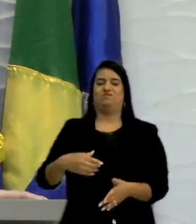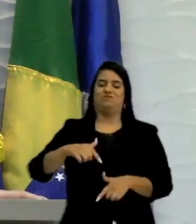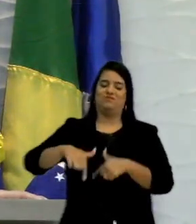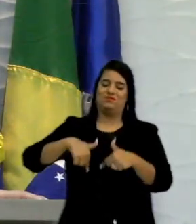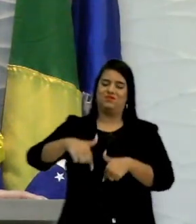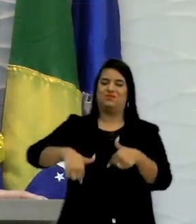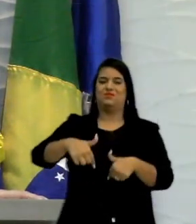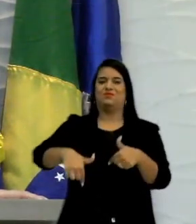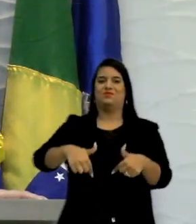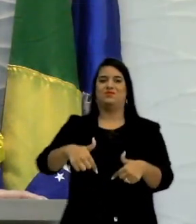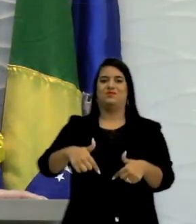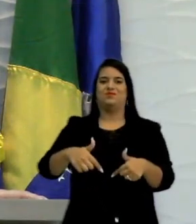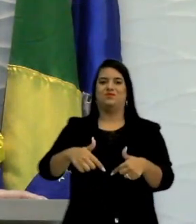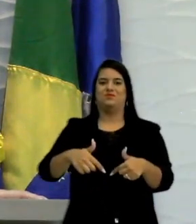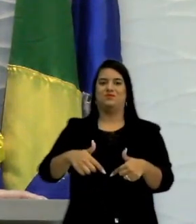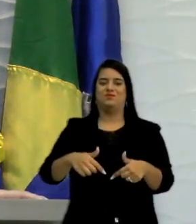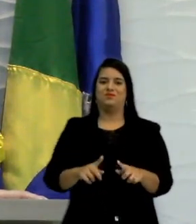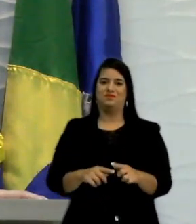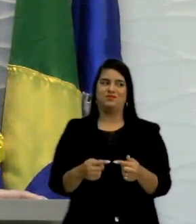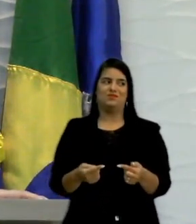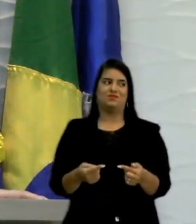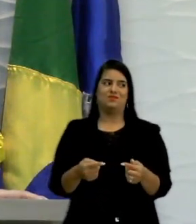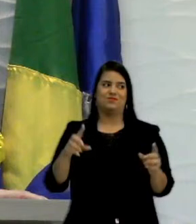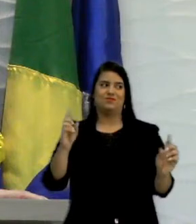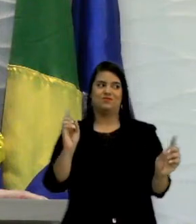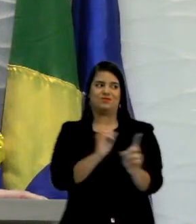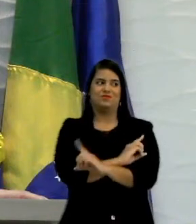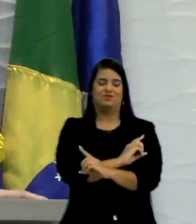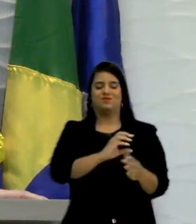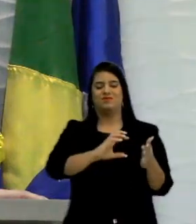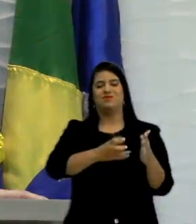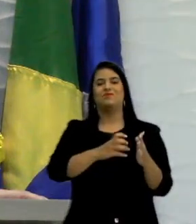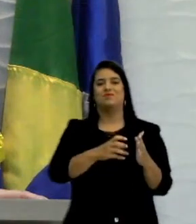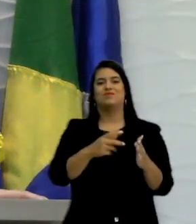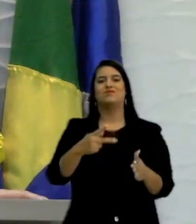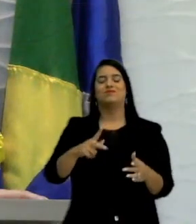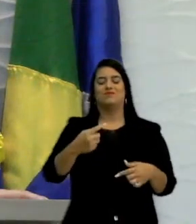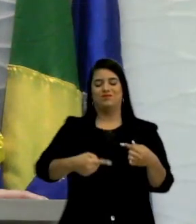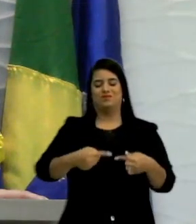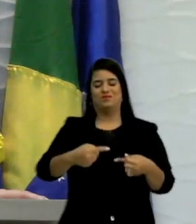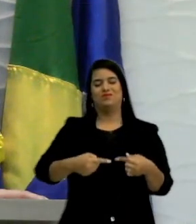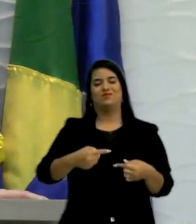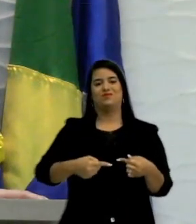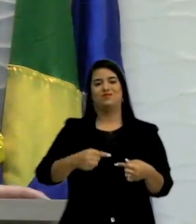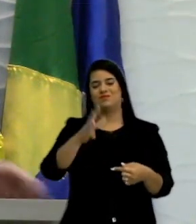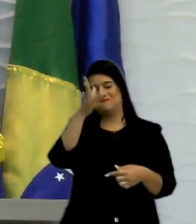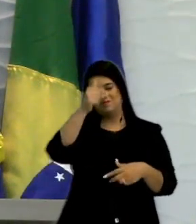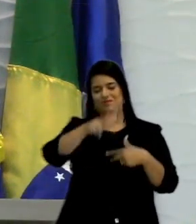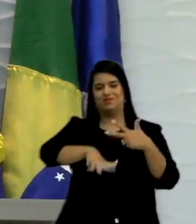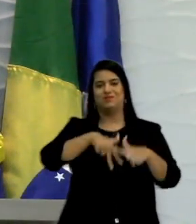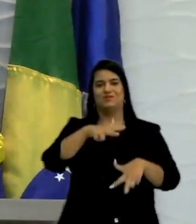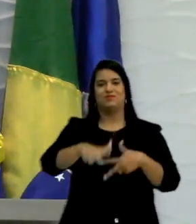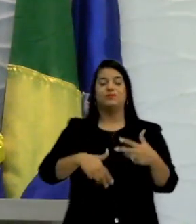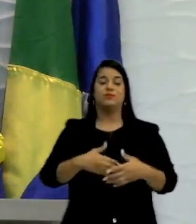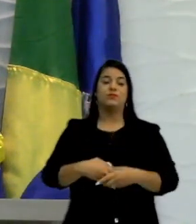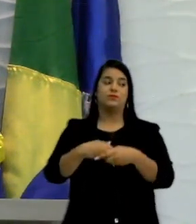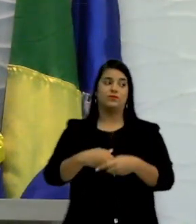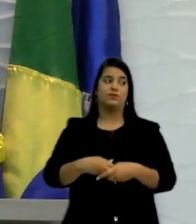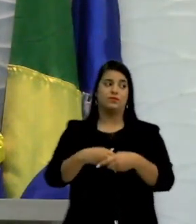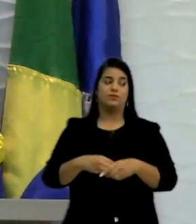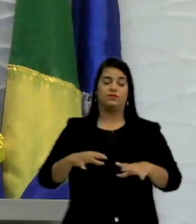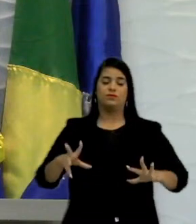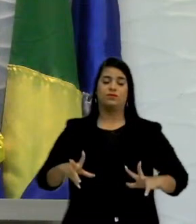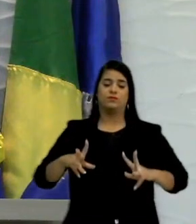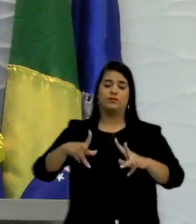estando em partidos opostos, mas a senhora também é uma guerreira aí no seu propósito na política de São Bento. Então, em seu nome, cumprimentar a todos que desejam